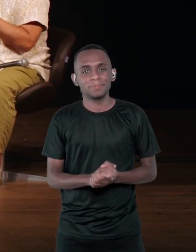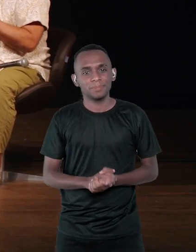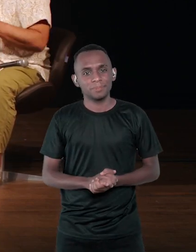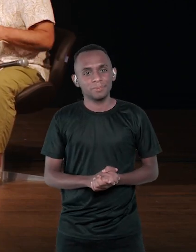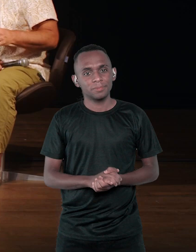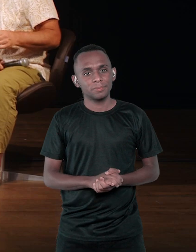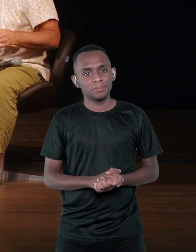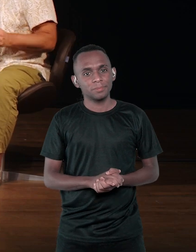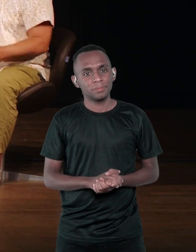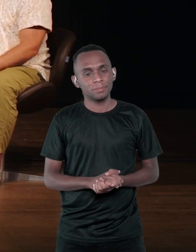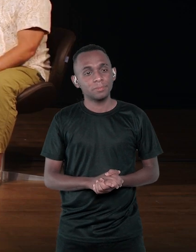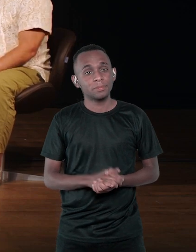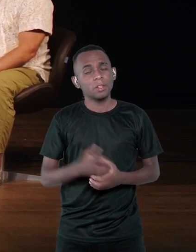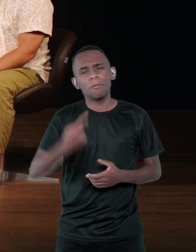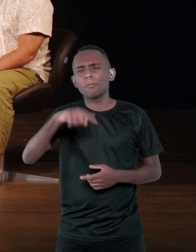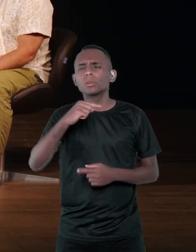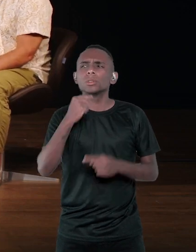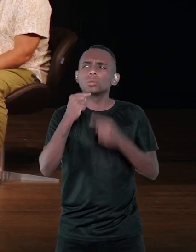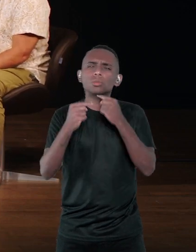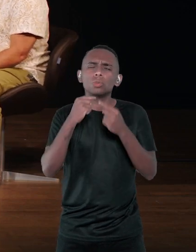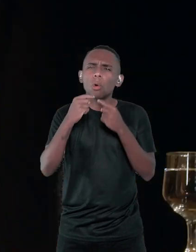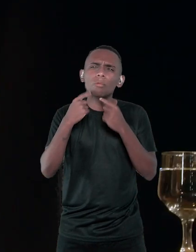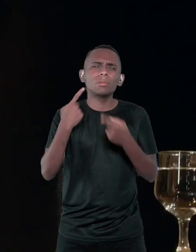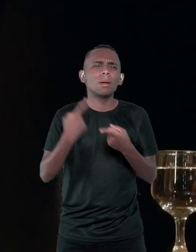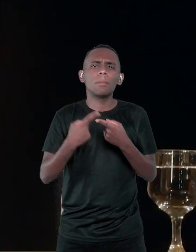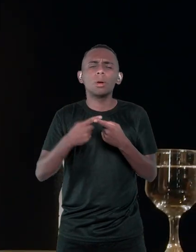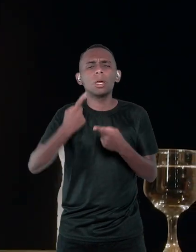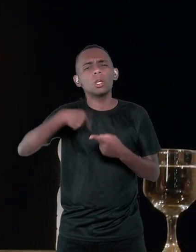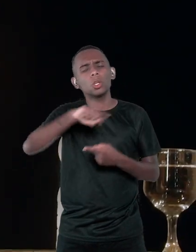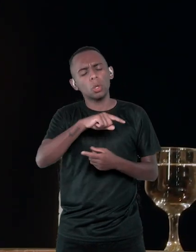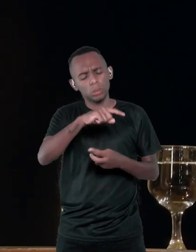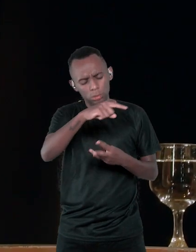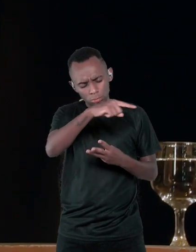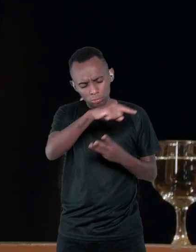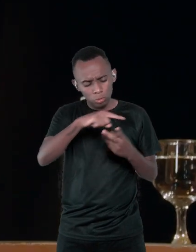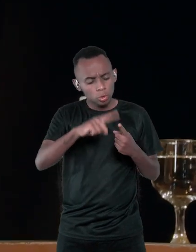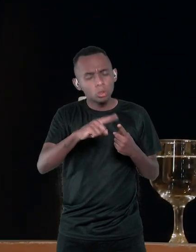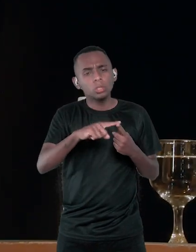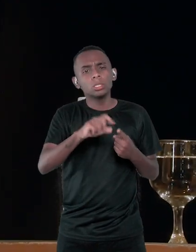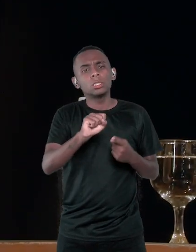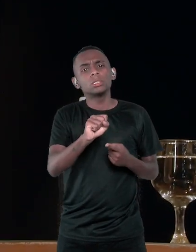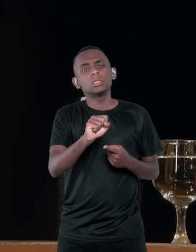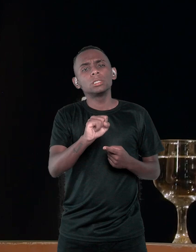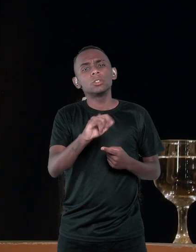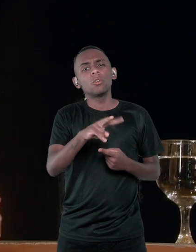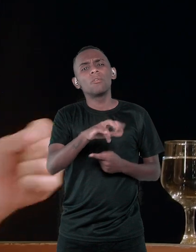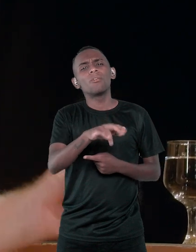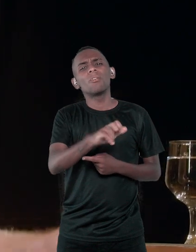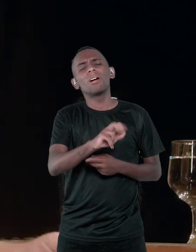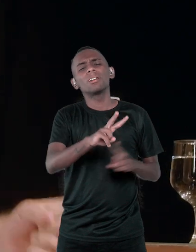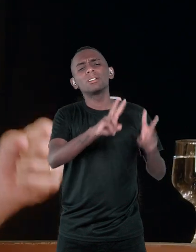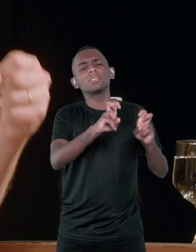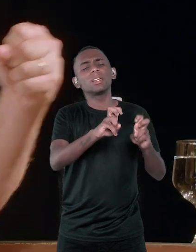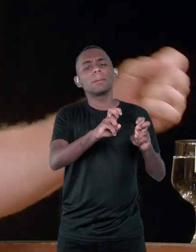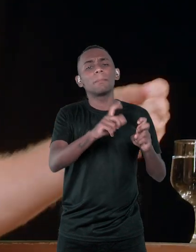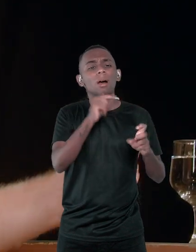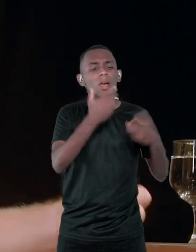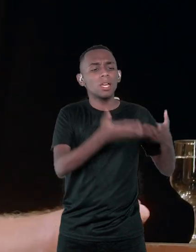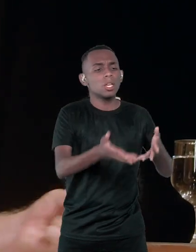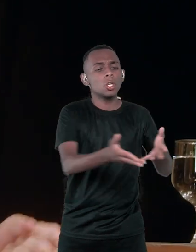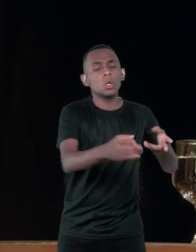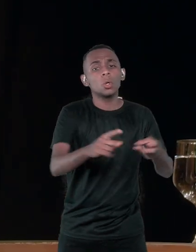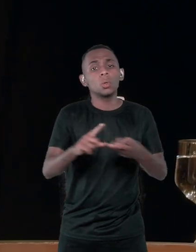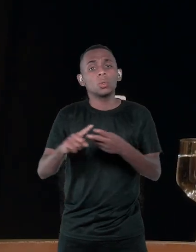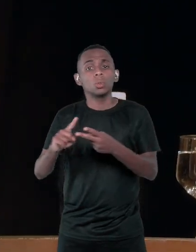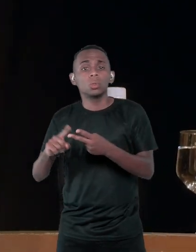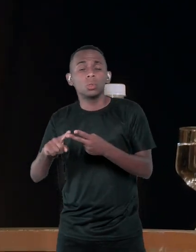Bem, eu acho que vocês devem estar se perguntando por que nós estamos aqui com a Silvana, com a questão dos rios, com o Zeca, com todo o